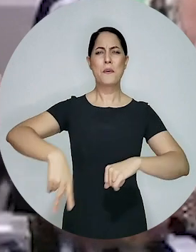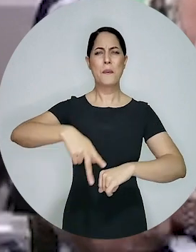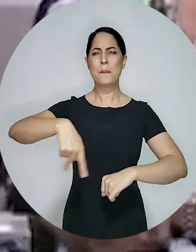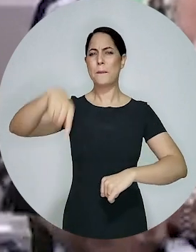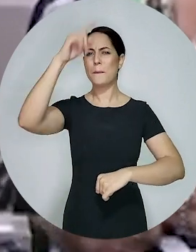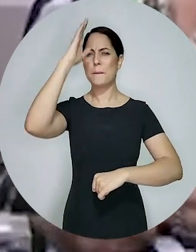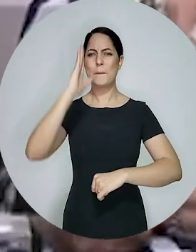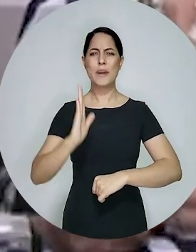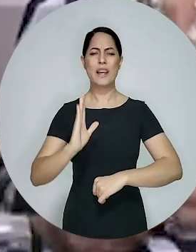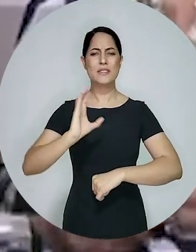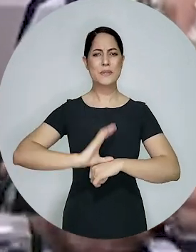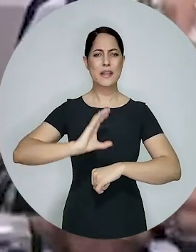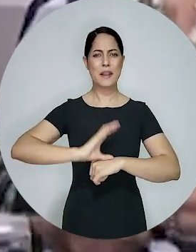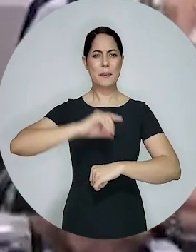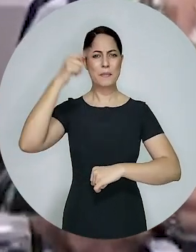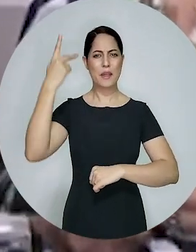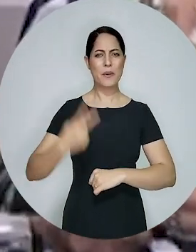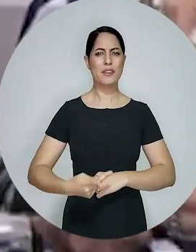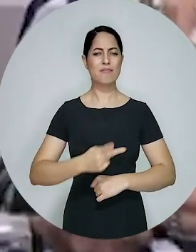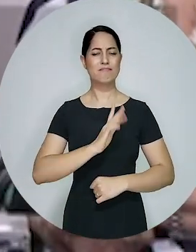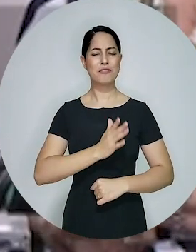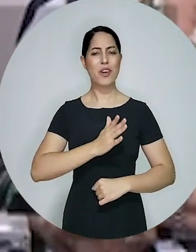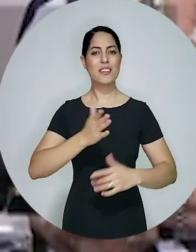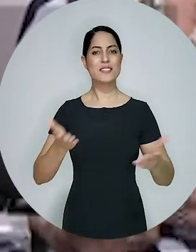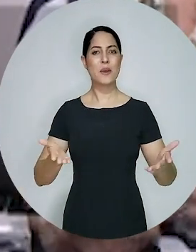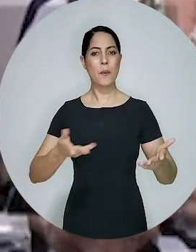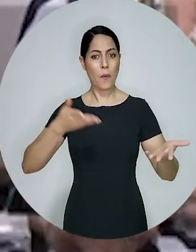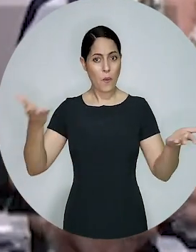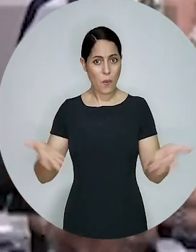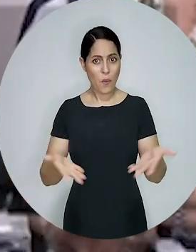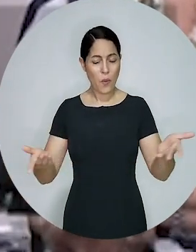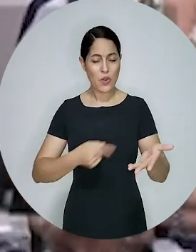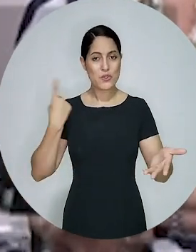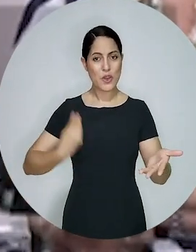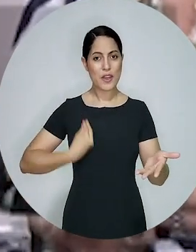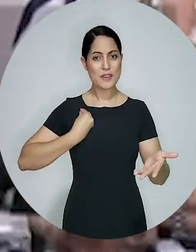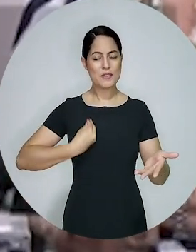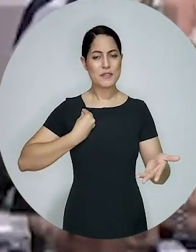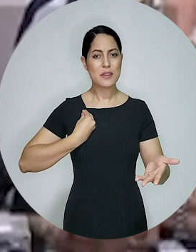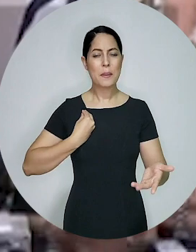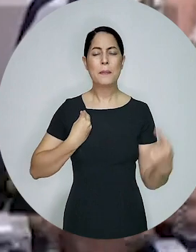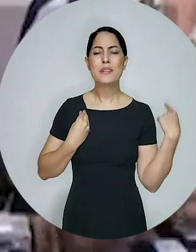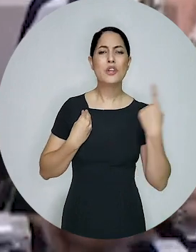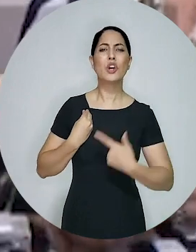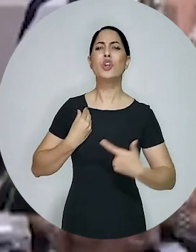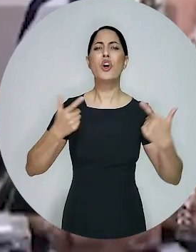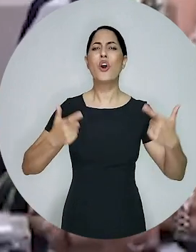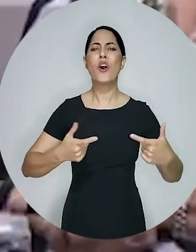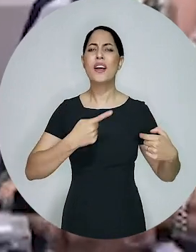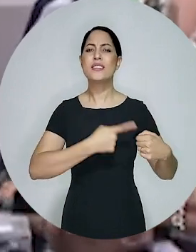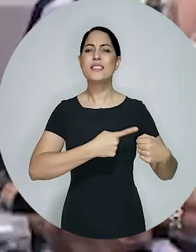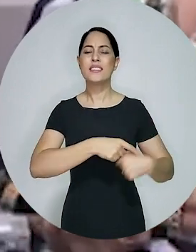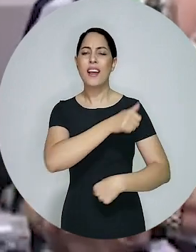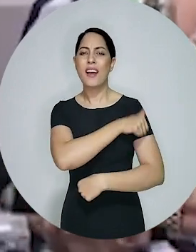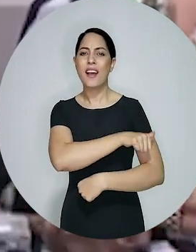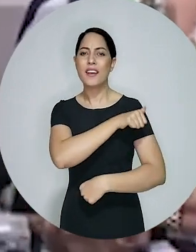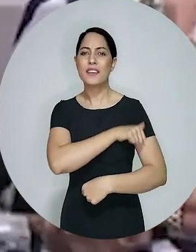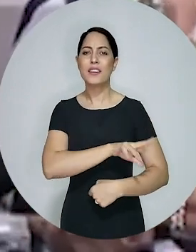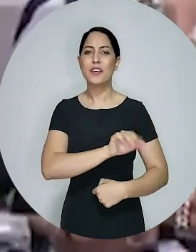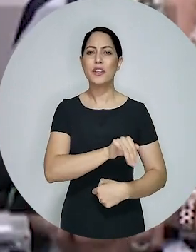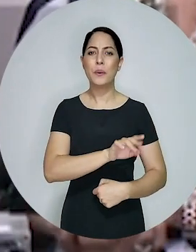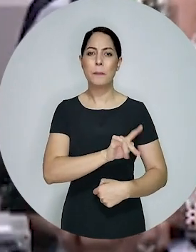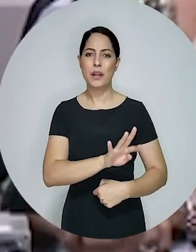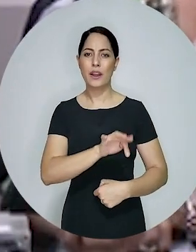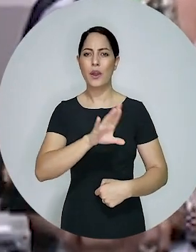do Brasil, hoje são ouvidas, começaram também na nossa Cinelândia, na Rio Branco, passaram pela